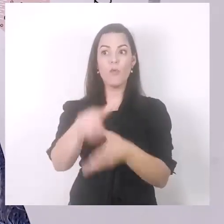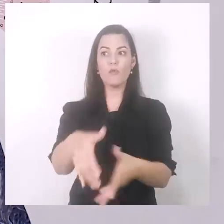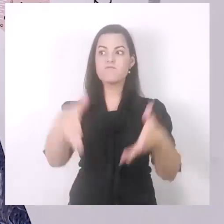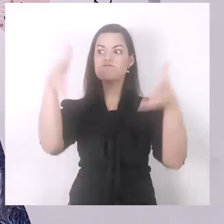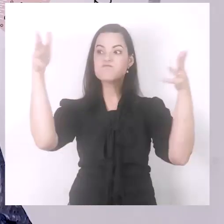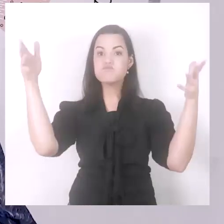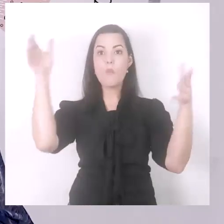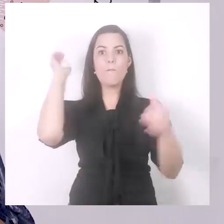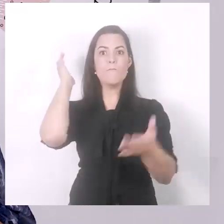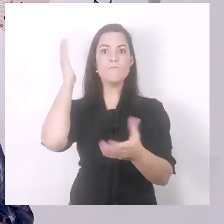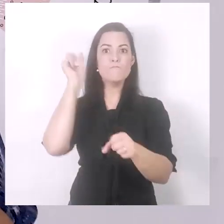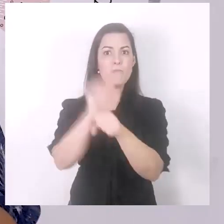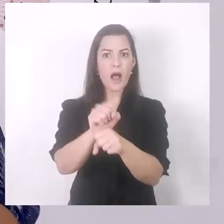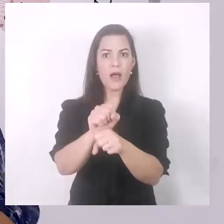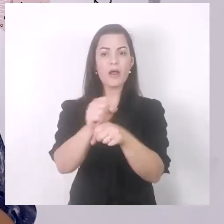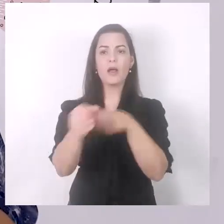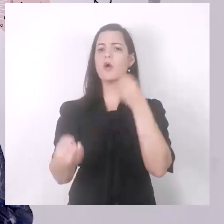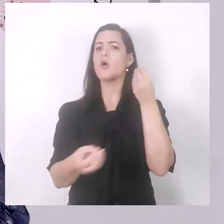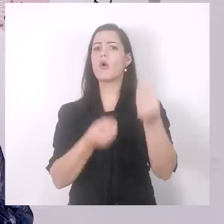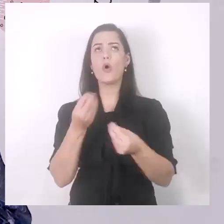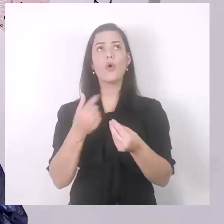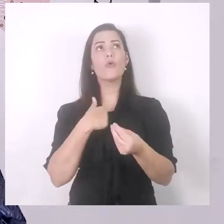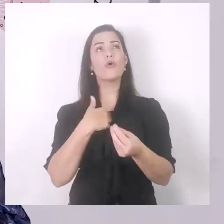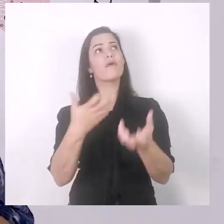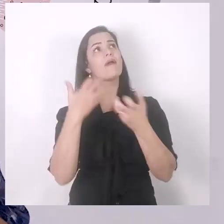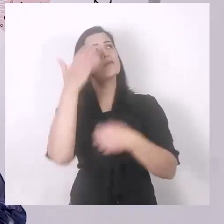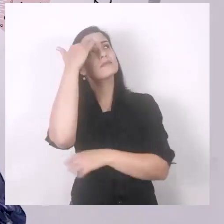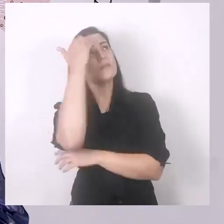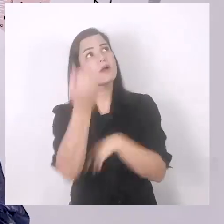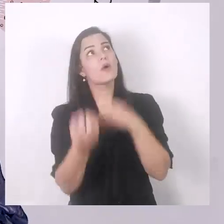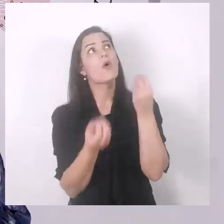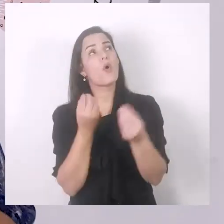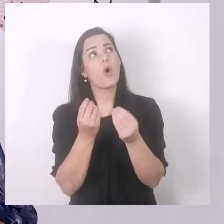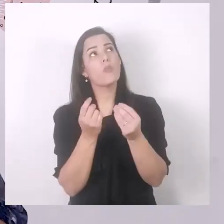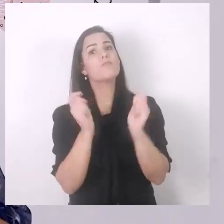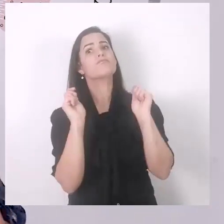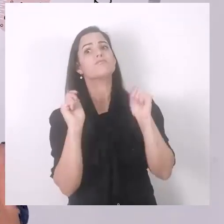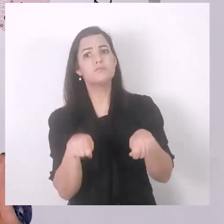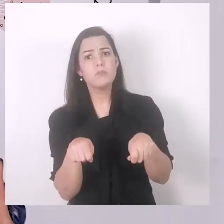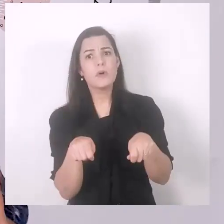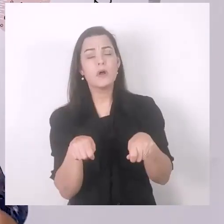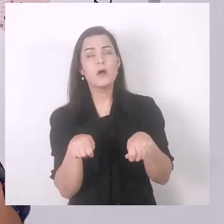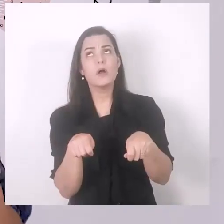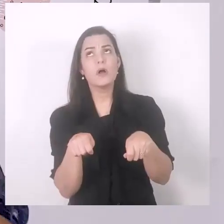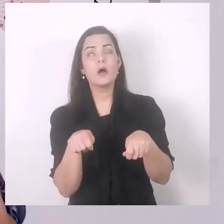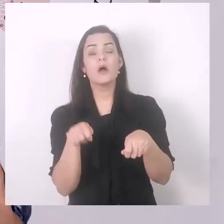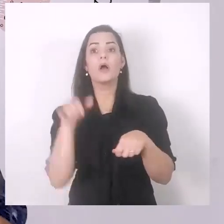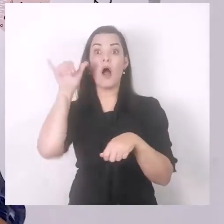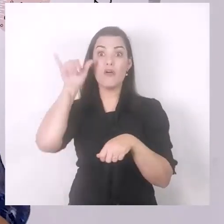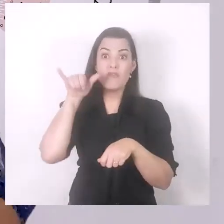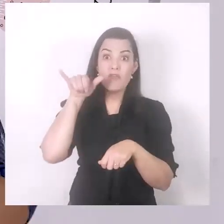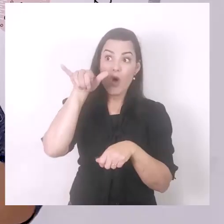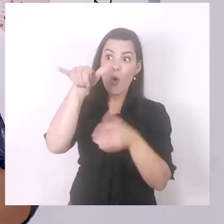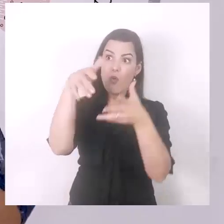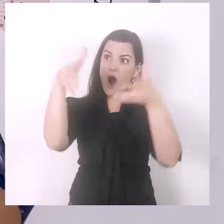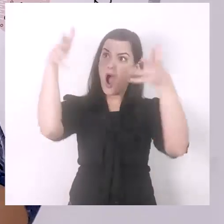intrigada. Eu quero saber como é possível uma roda conseguir parar um